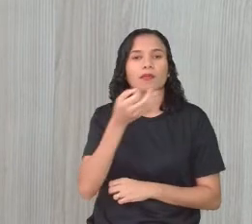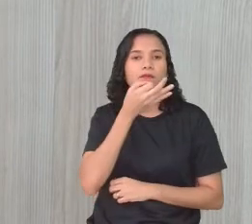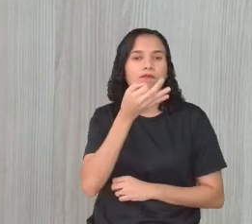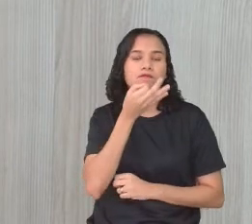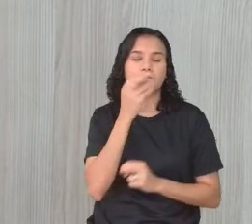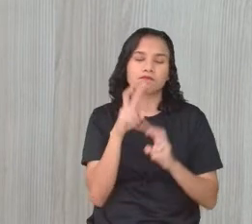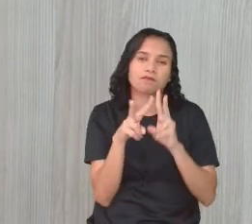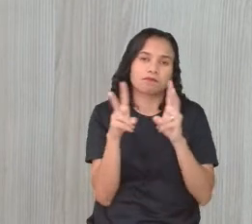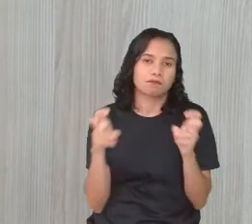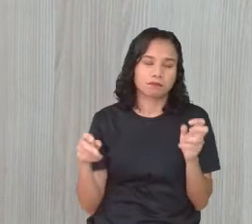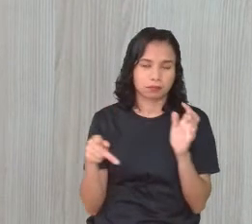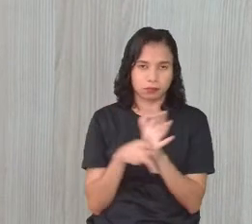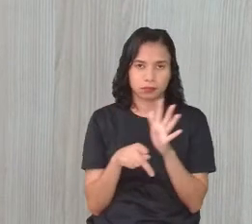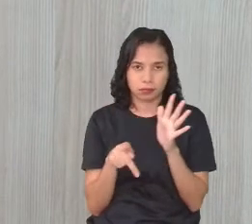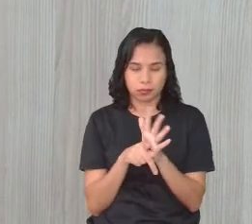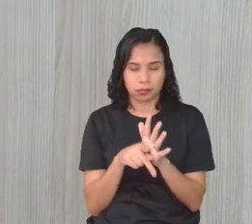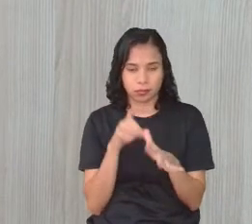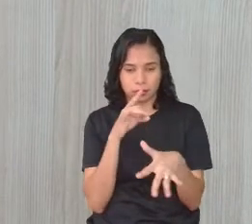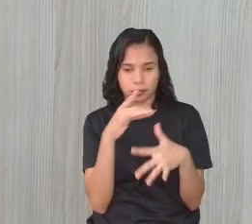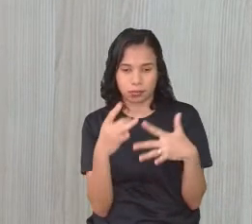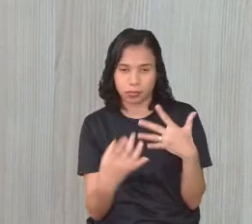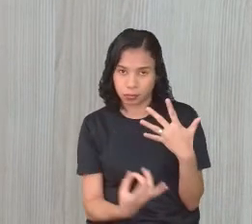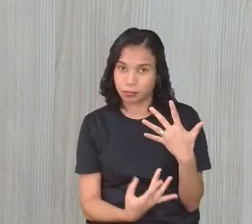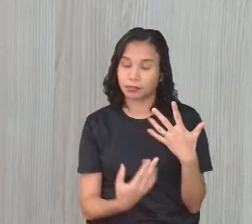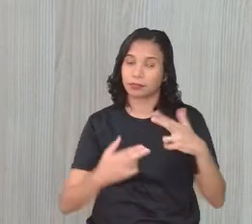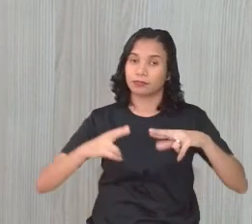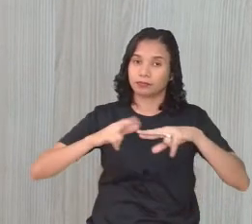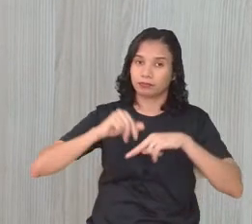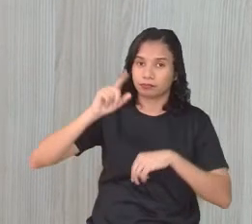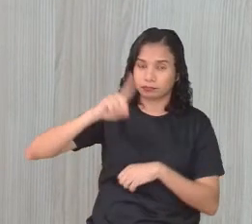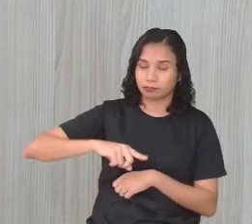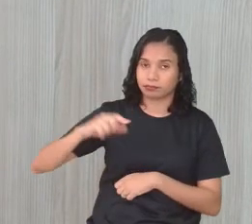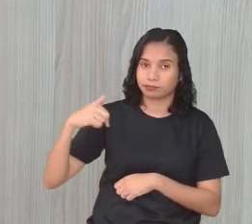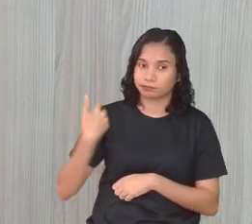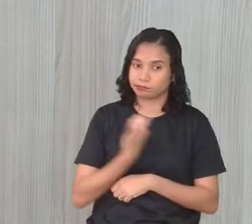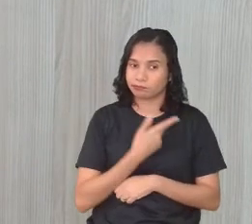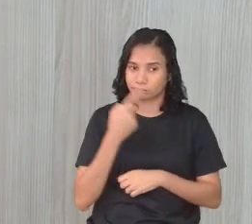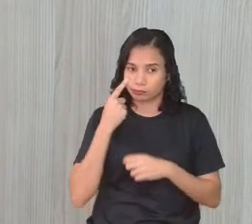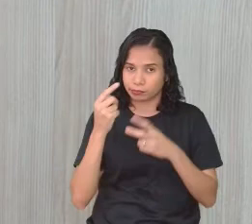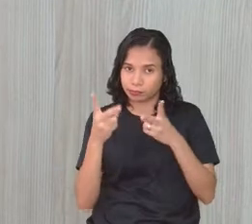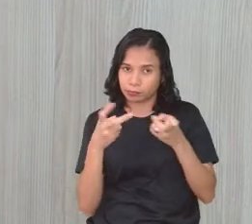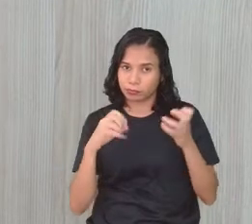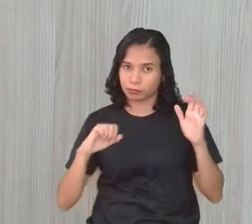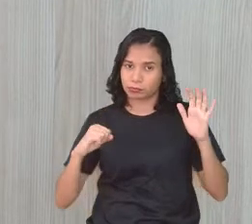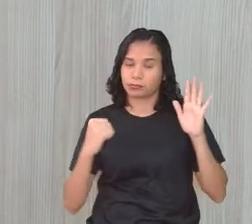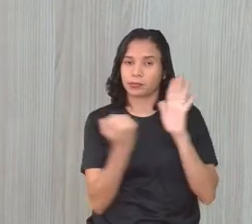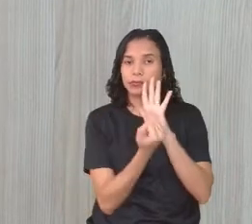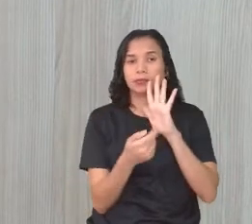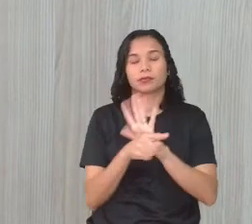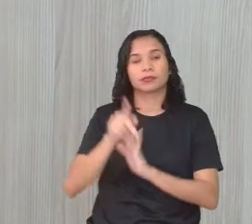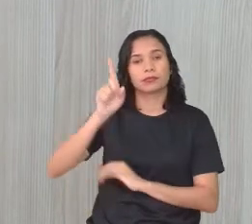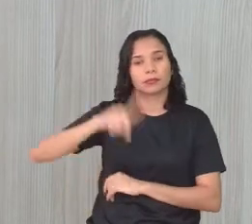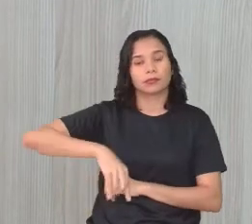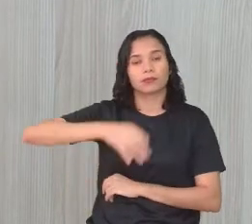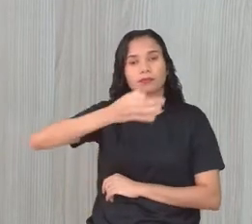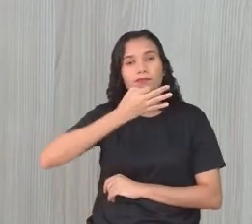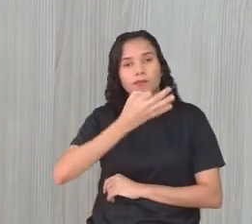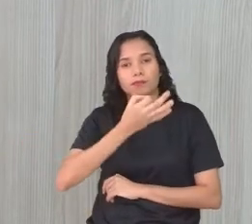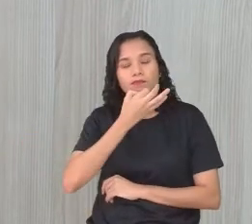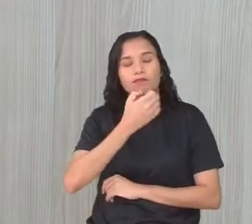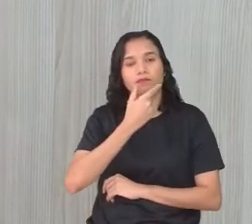opinião sobre os detalhes. Então, isso é o que demarca a opinião de Gilberto para o